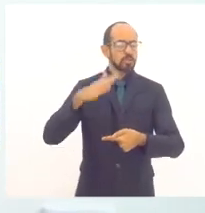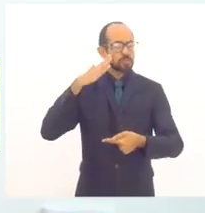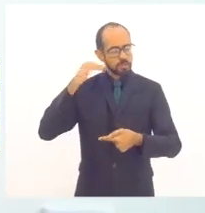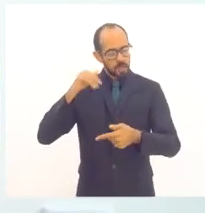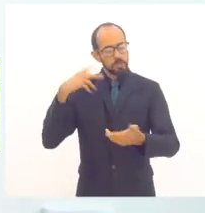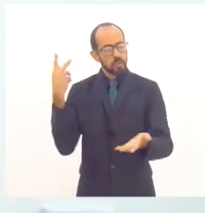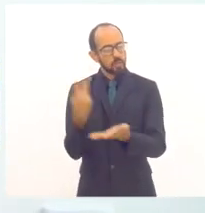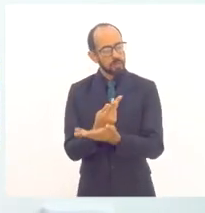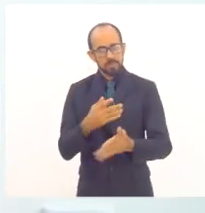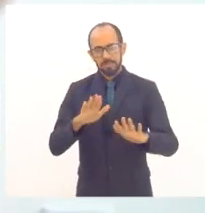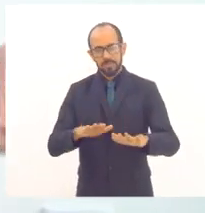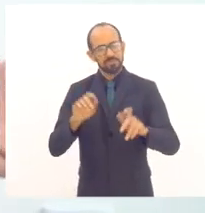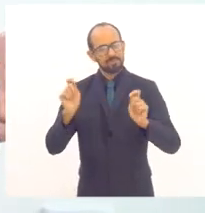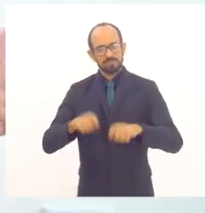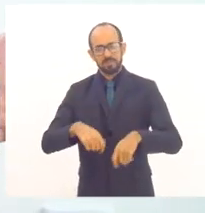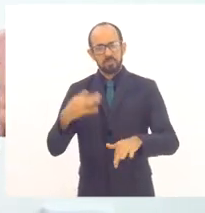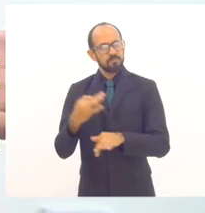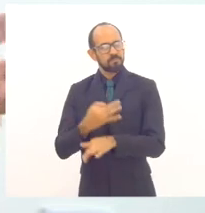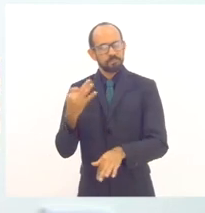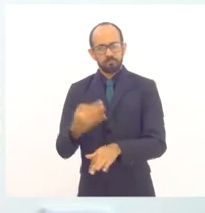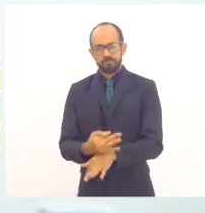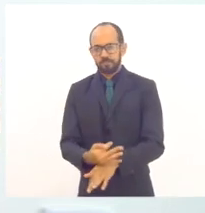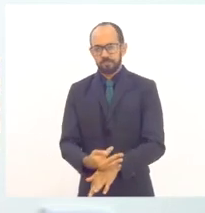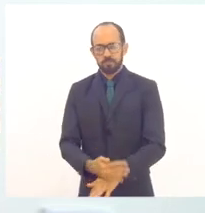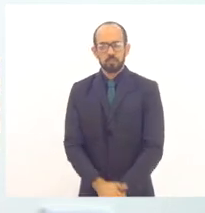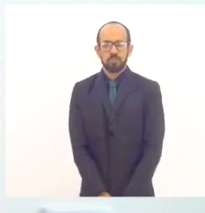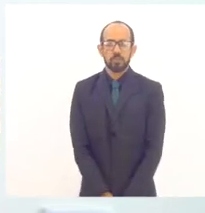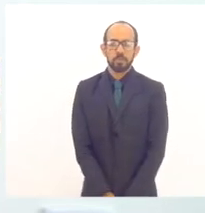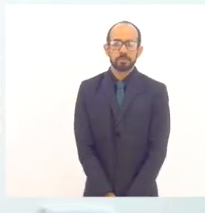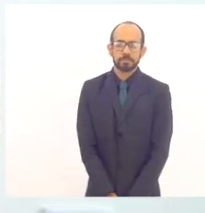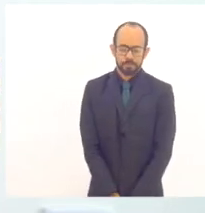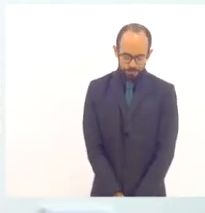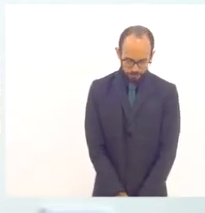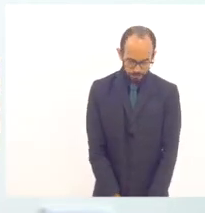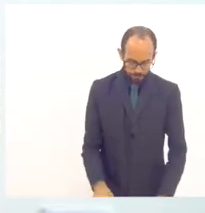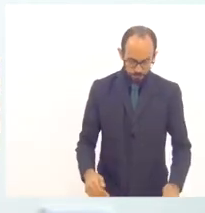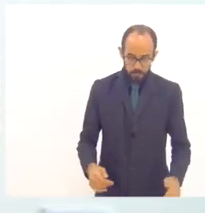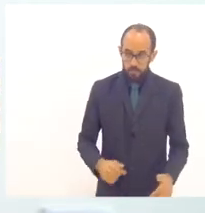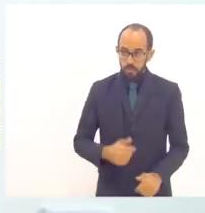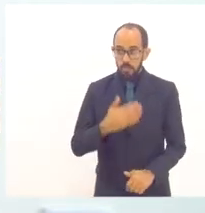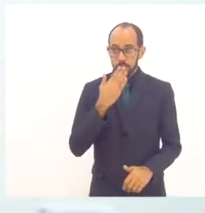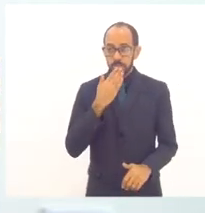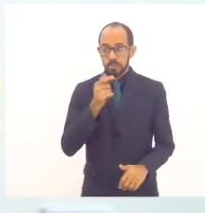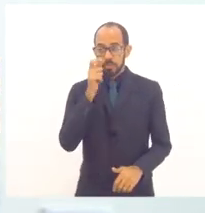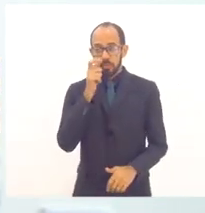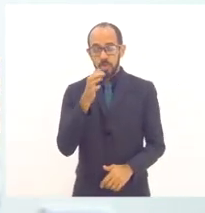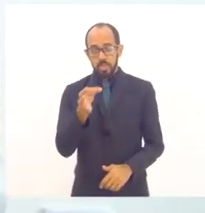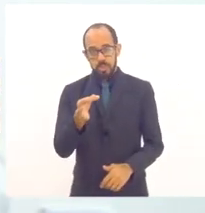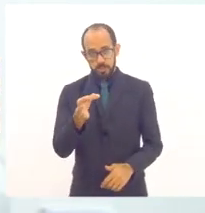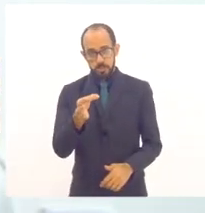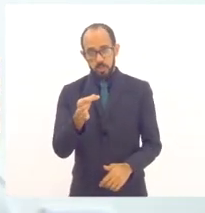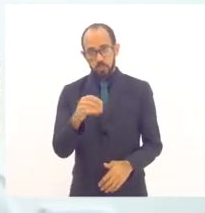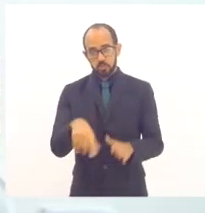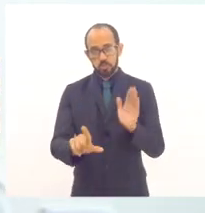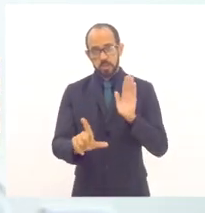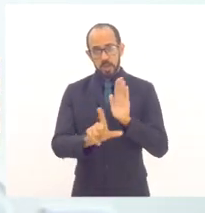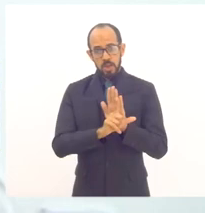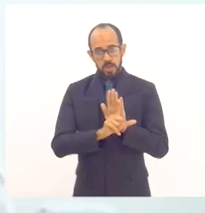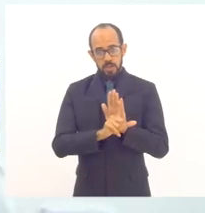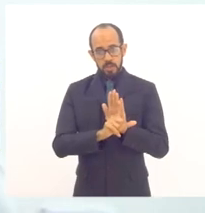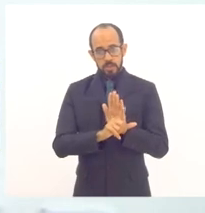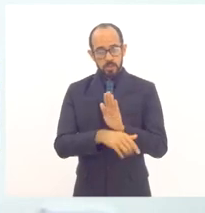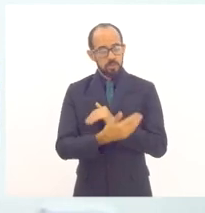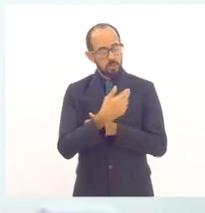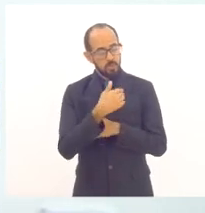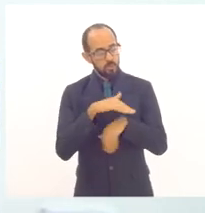acontece no Brasil. Então, a gente tem que resistir. Bom, eu vou chamar a atenção só de uma lei, eu comentava aqui com o mestre